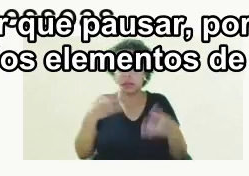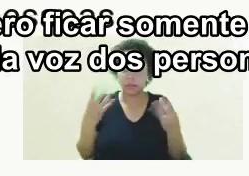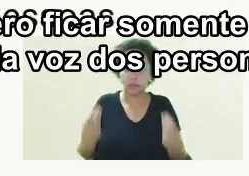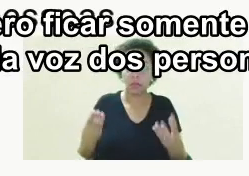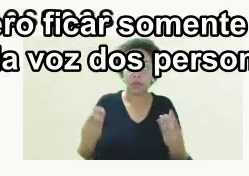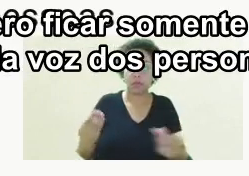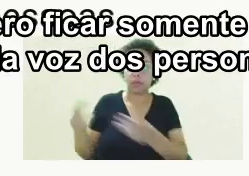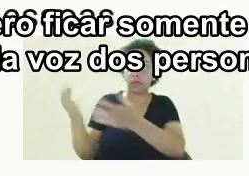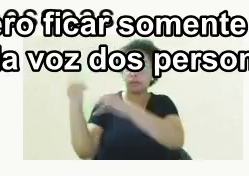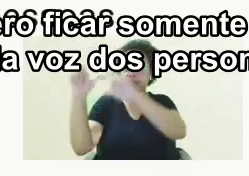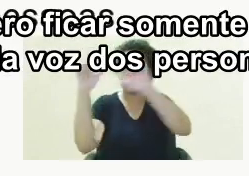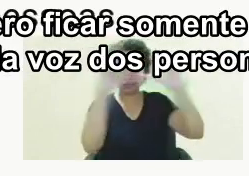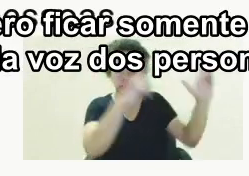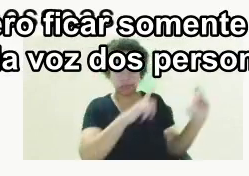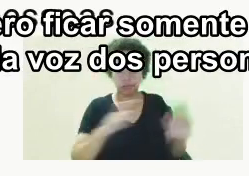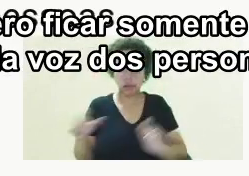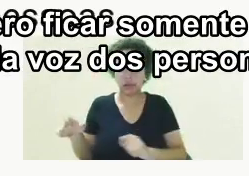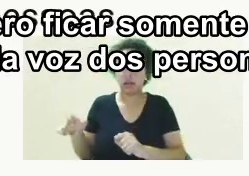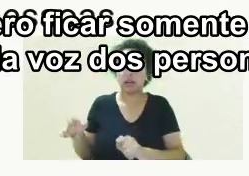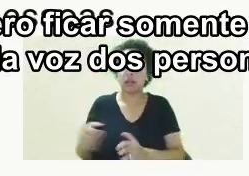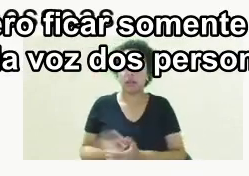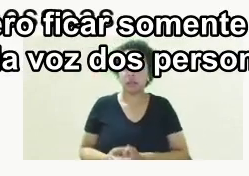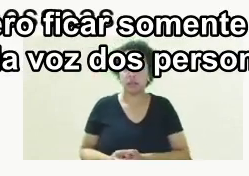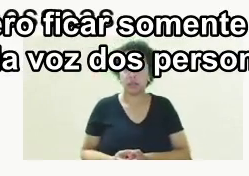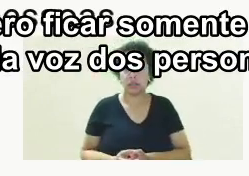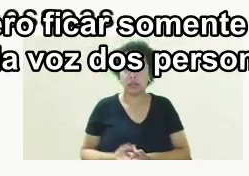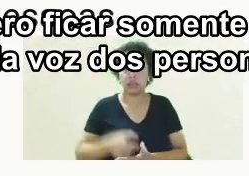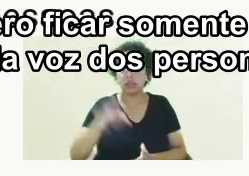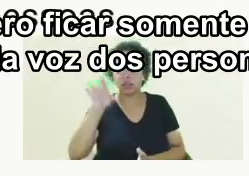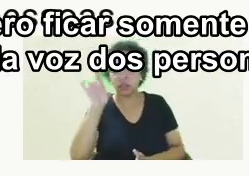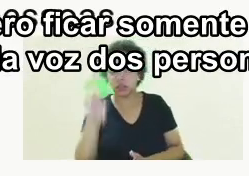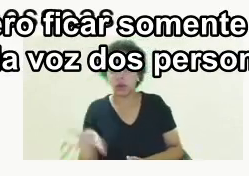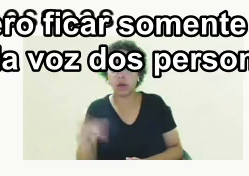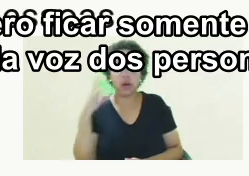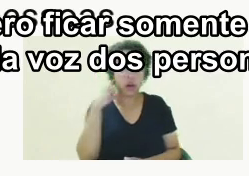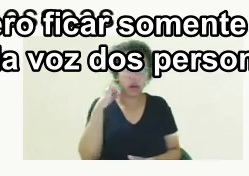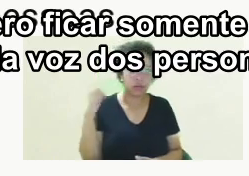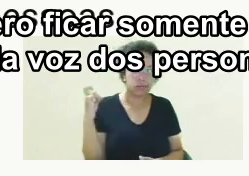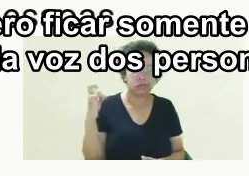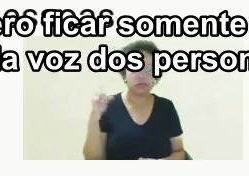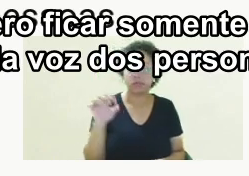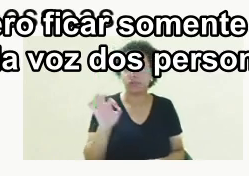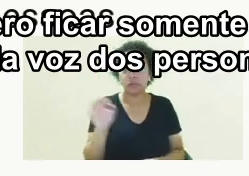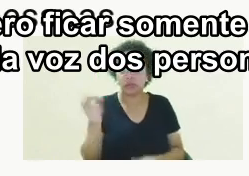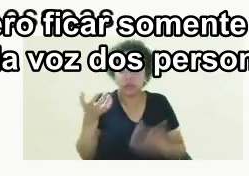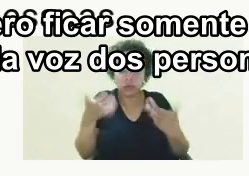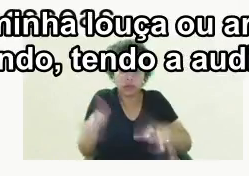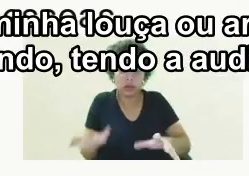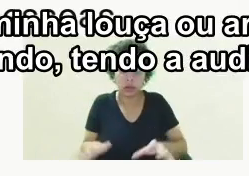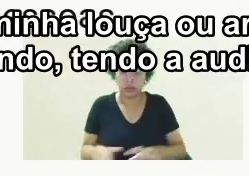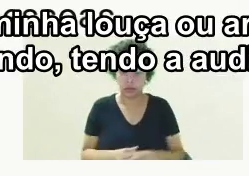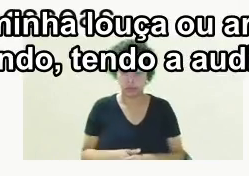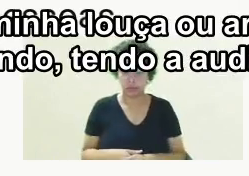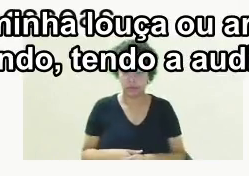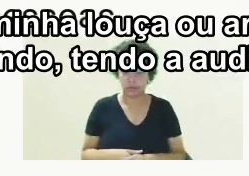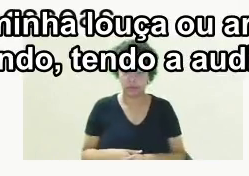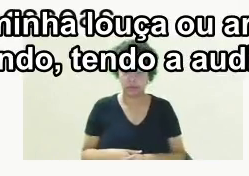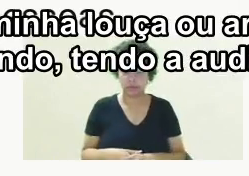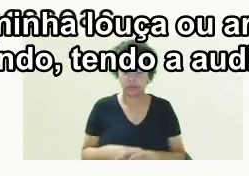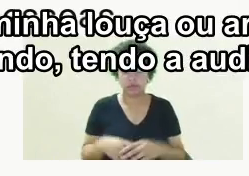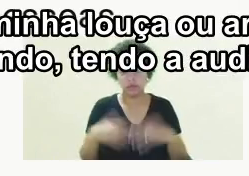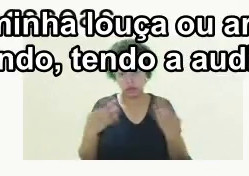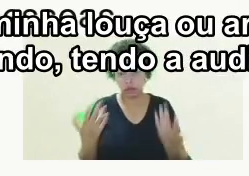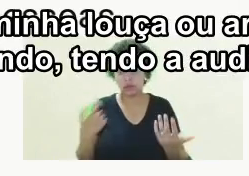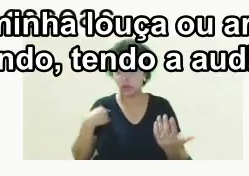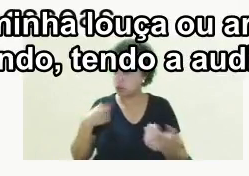bacanas, e eu não quero ficar somente à mercê do áudio, né, da voz dos personagens. Então, posso lavar a